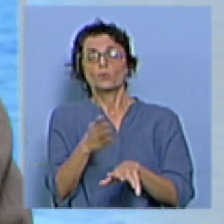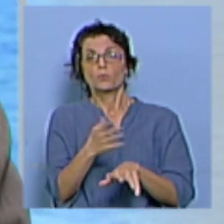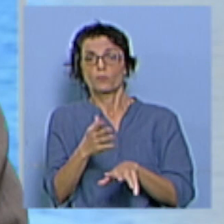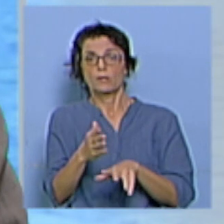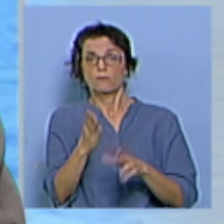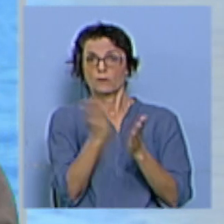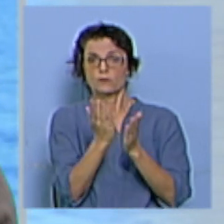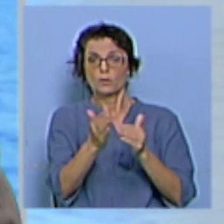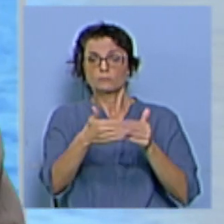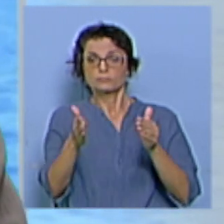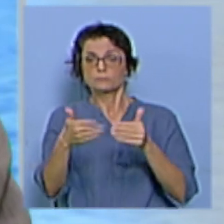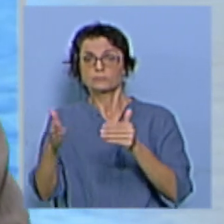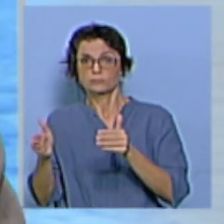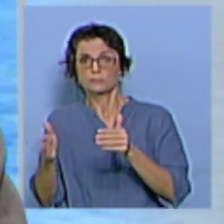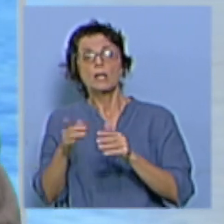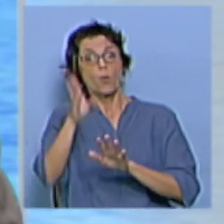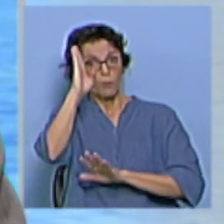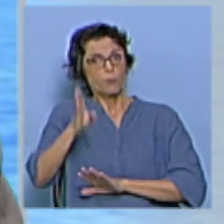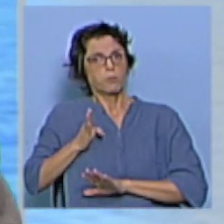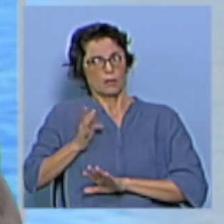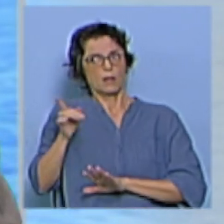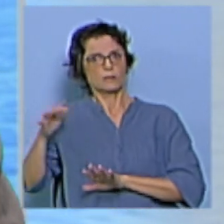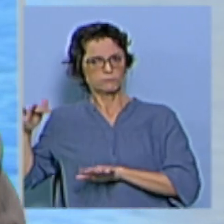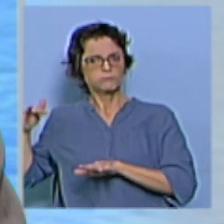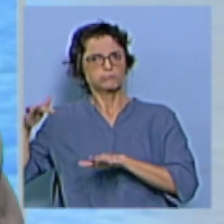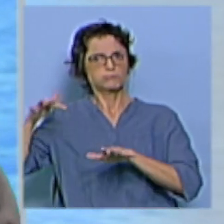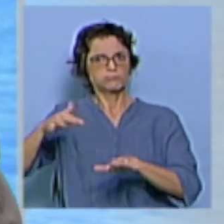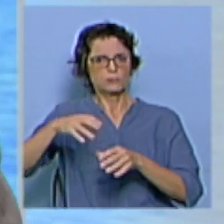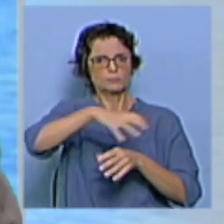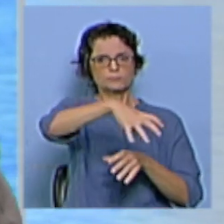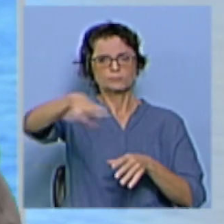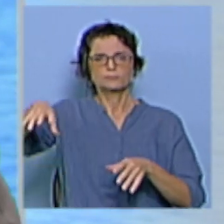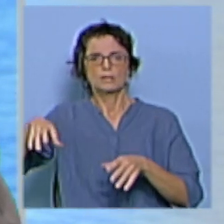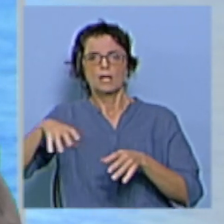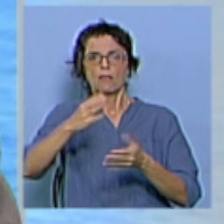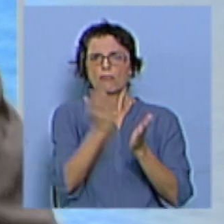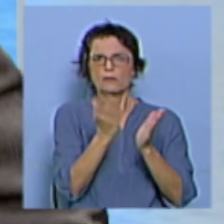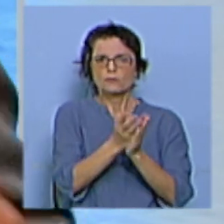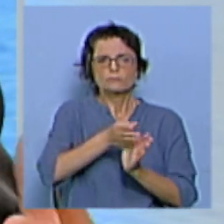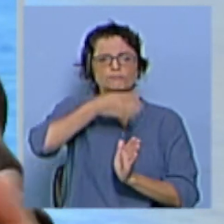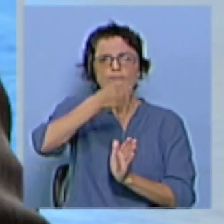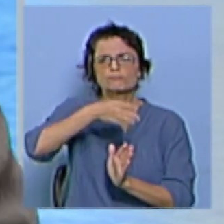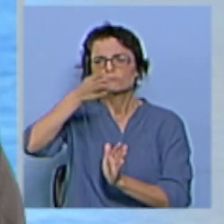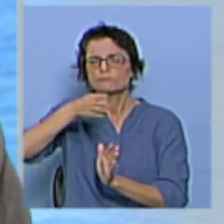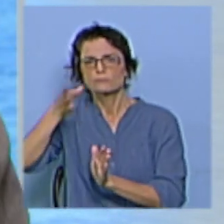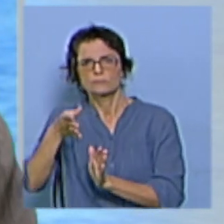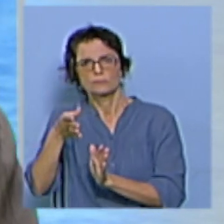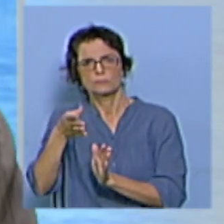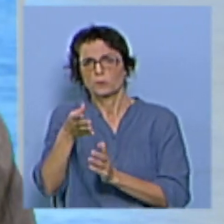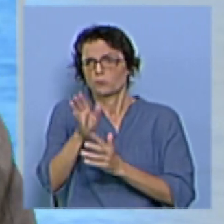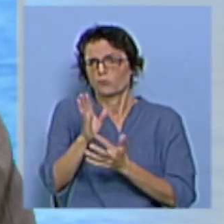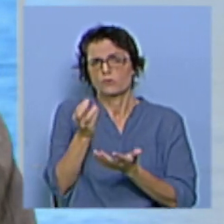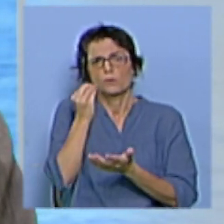ensino, nomeadamente as escolas, foram os militares que se deslocaram às várias escolas para explicar, por exemplo, como é que